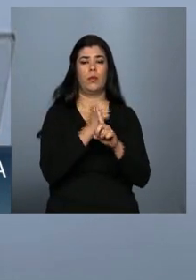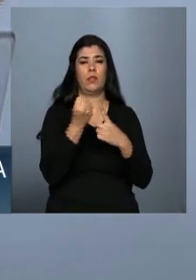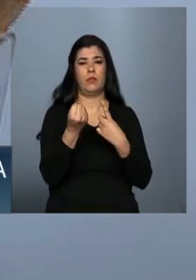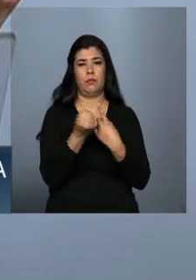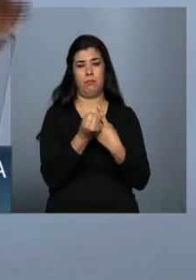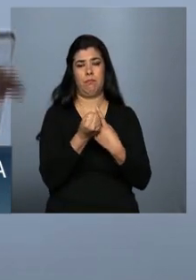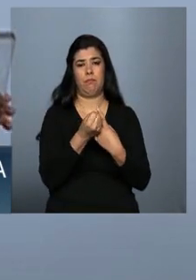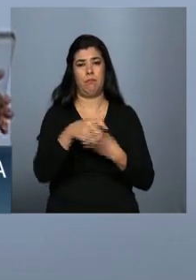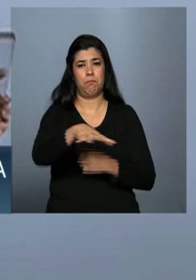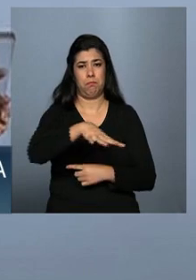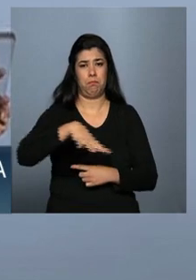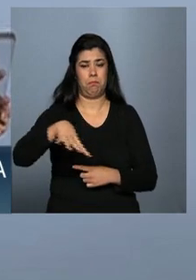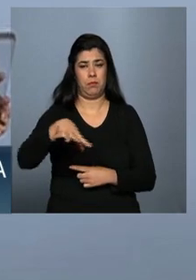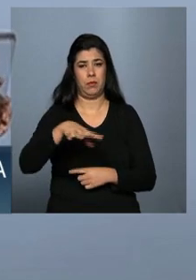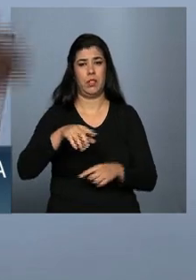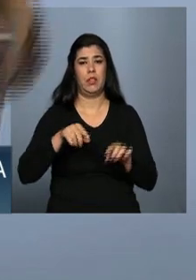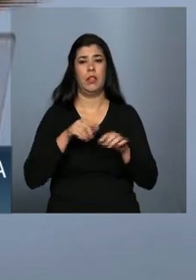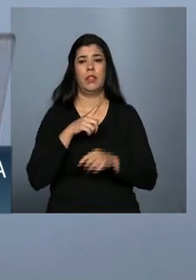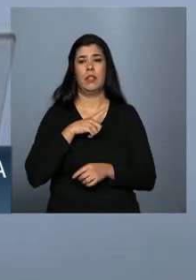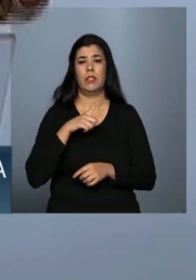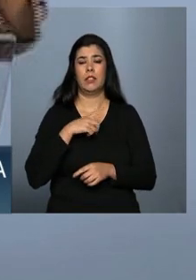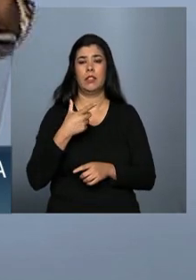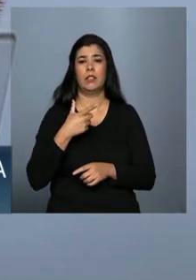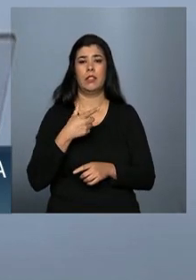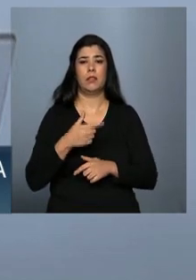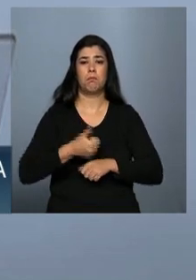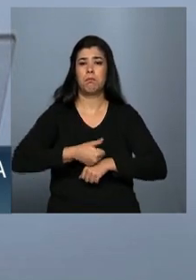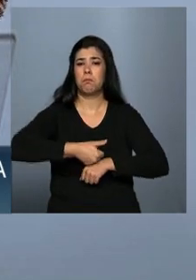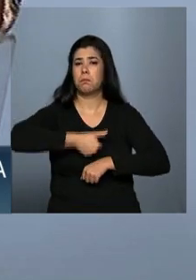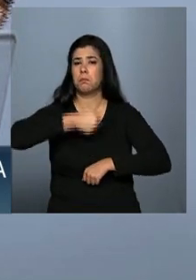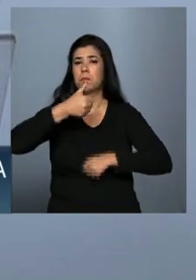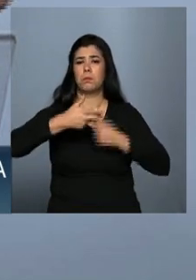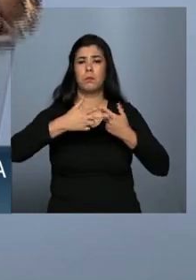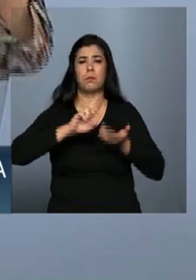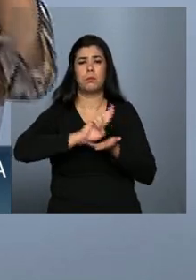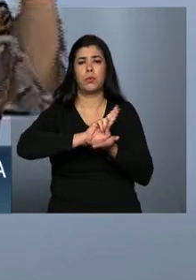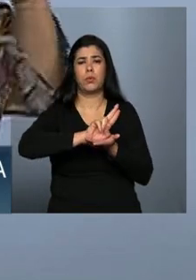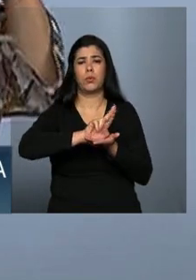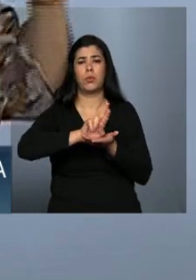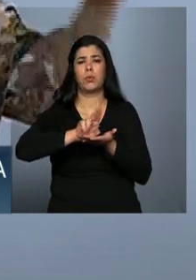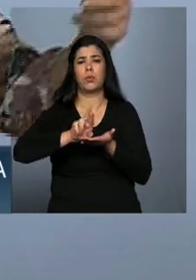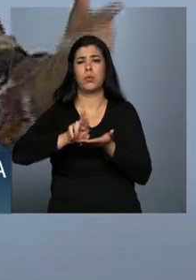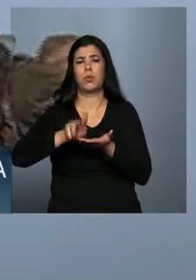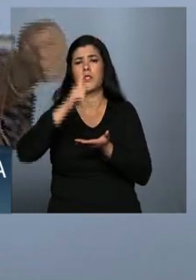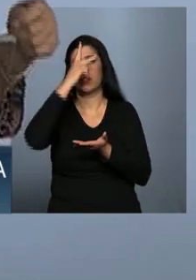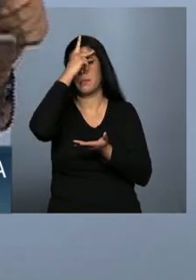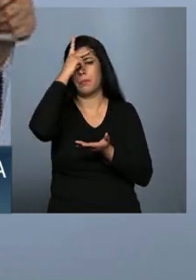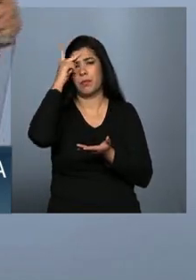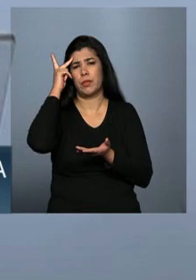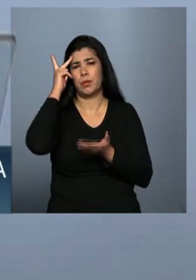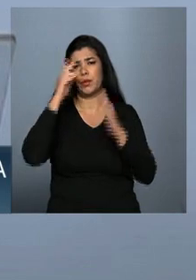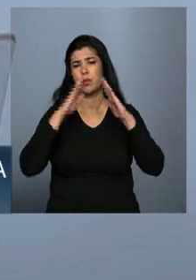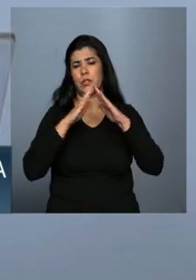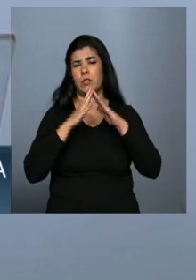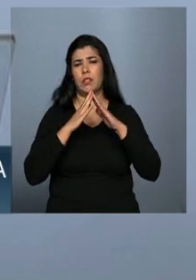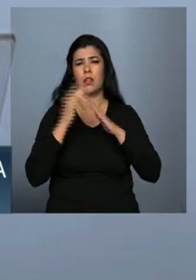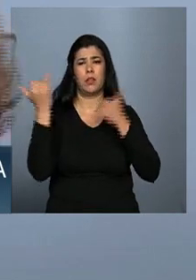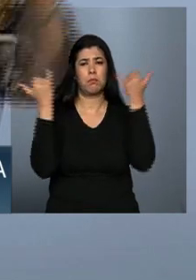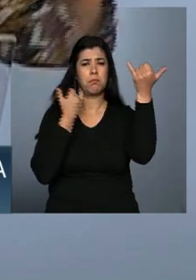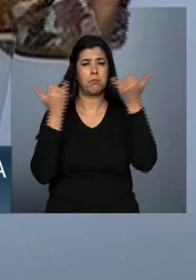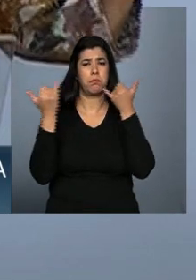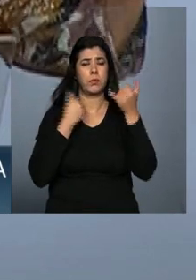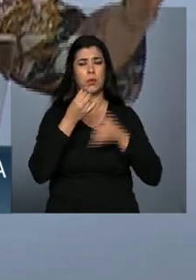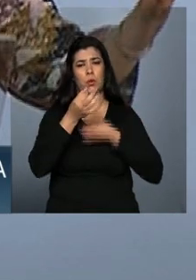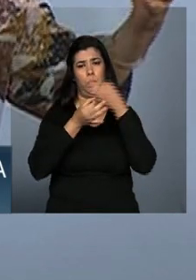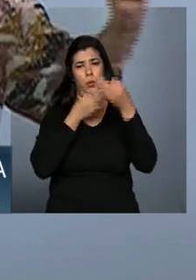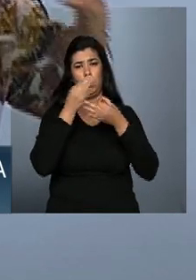uma sorte de questões que a gente escuta muita sugestão. Daí porque